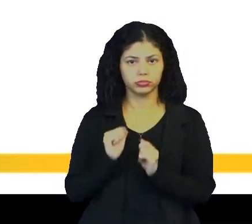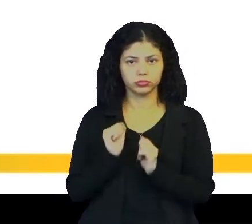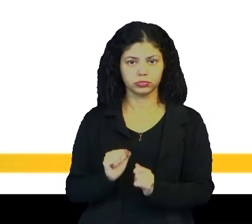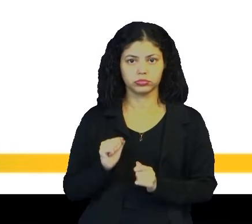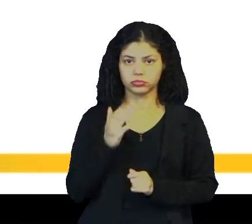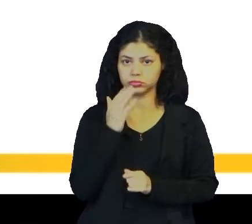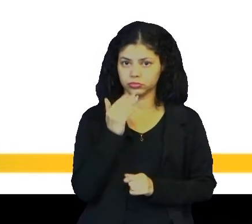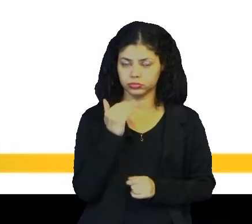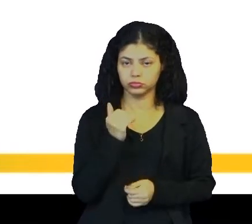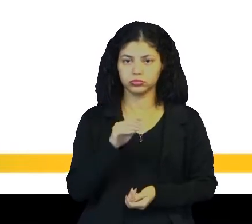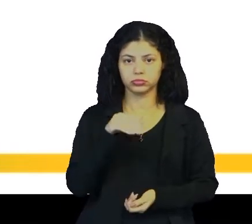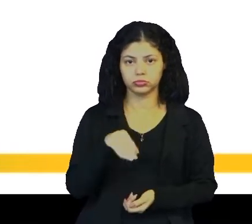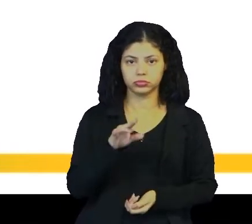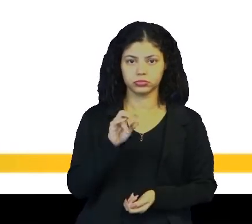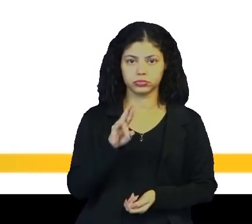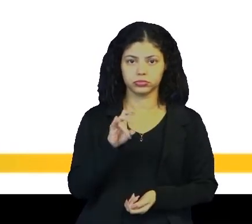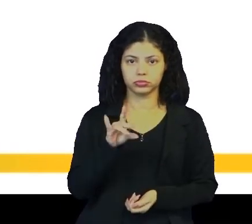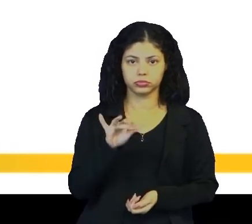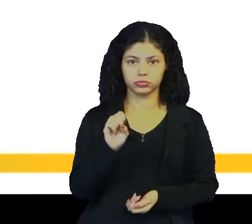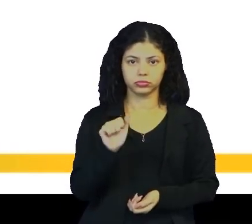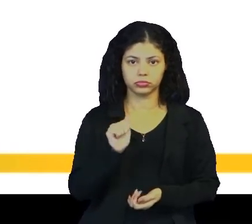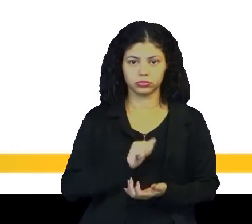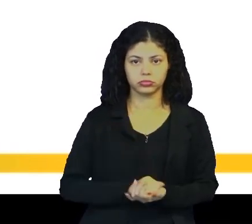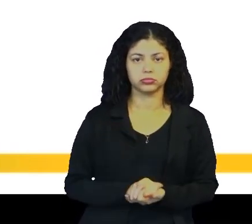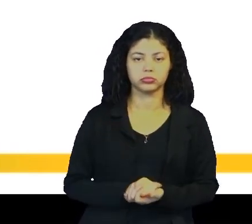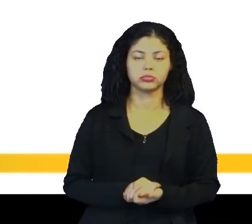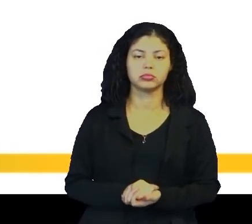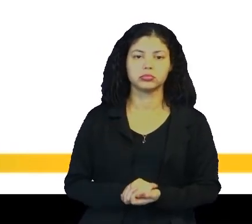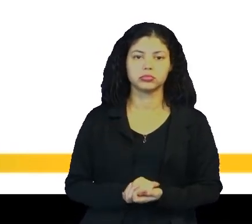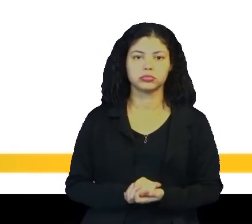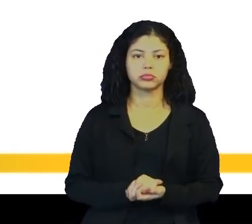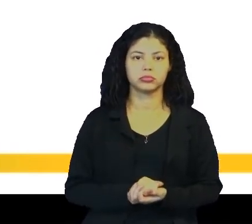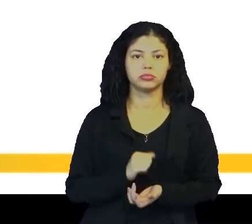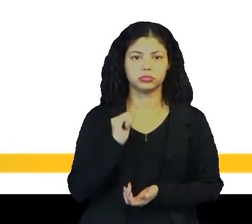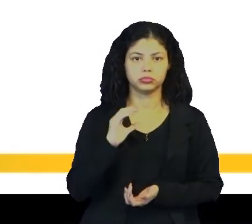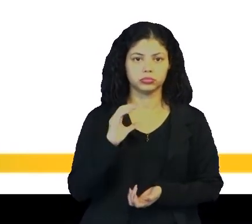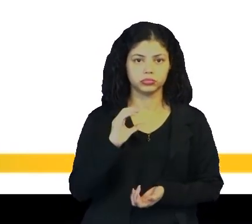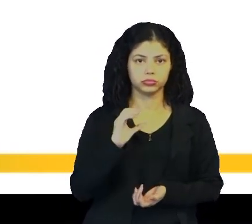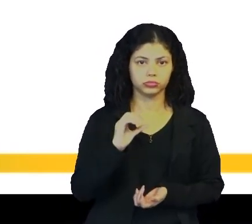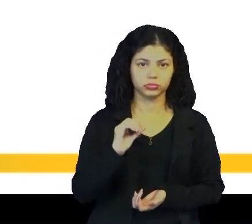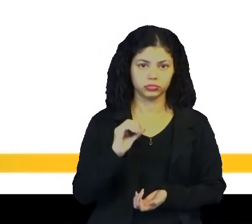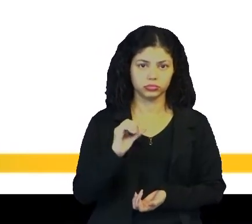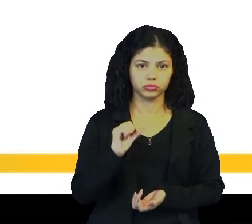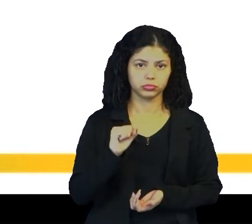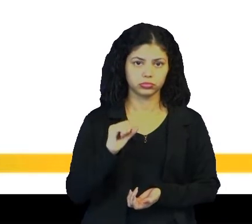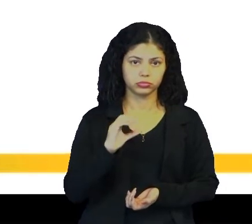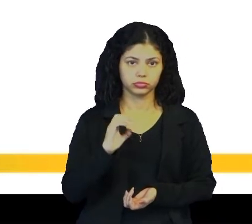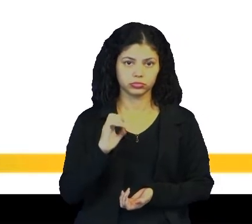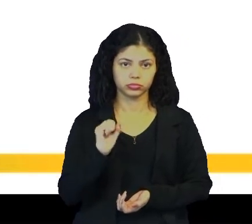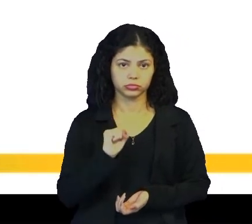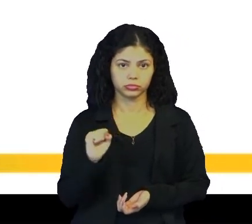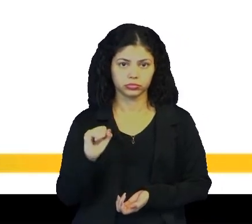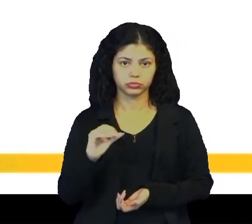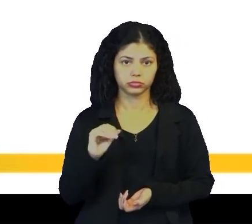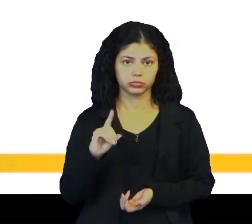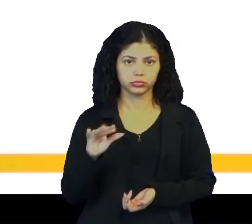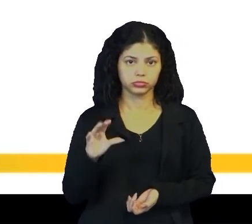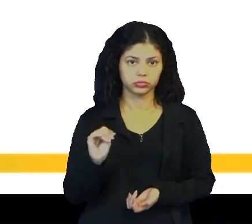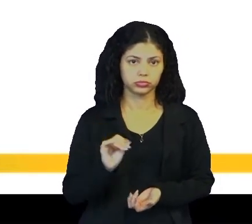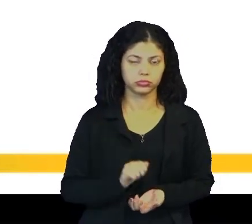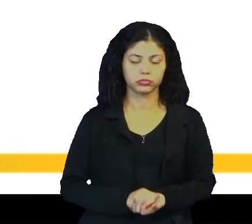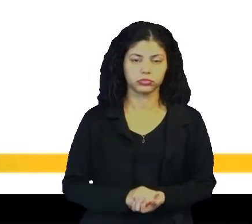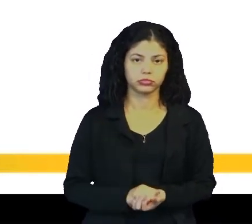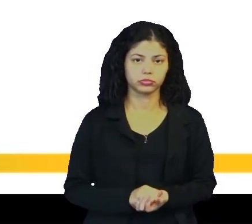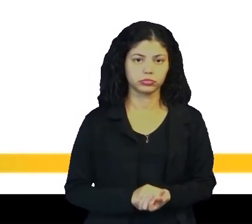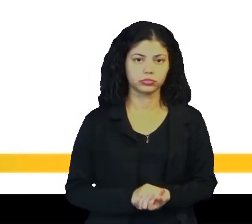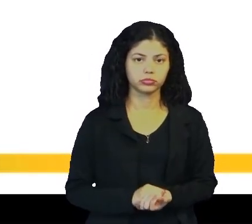você poderá comer a sobremesa. Nós temos ali uma concessão, No caso da pessoa, se ela comer